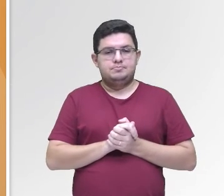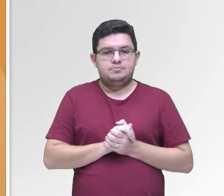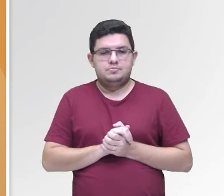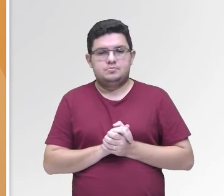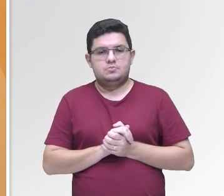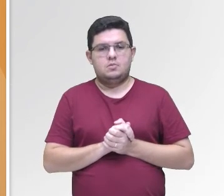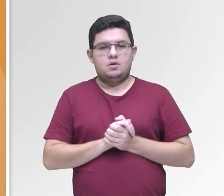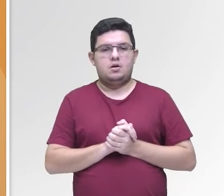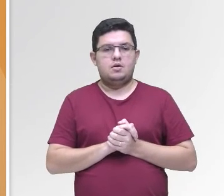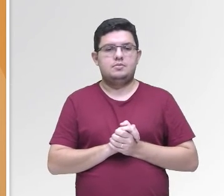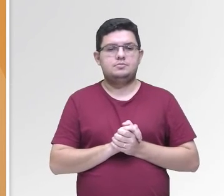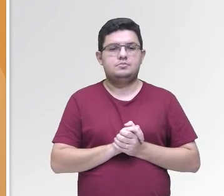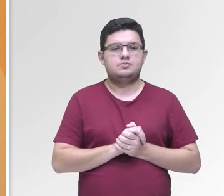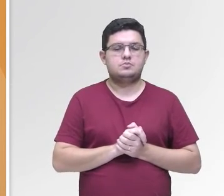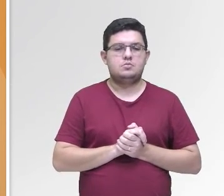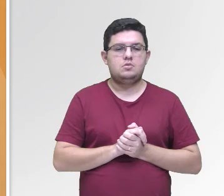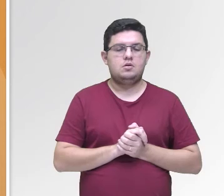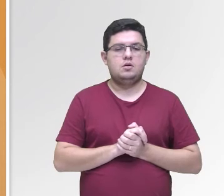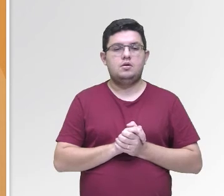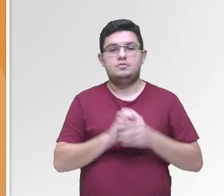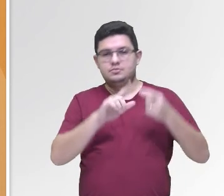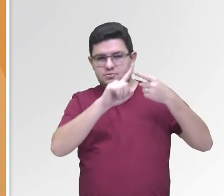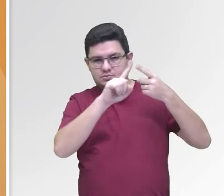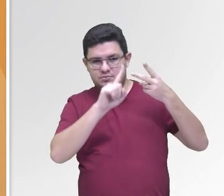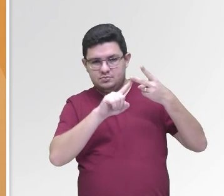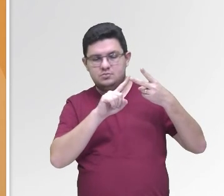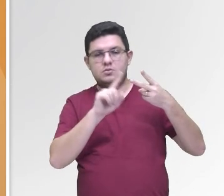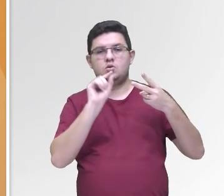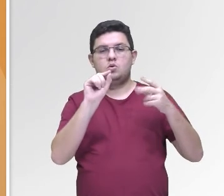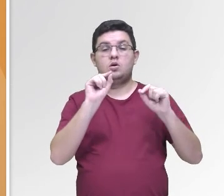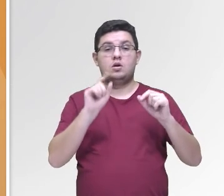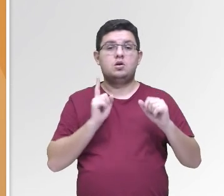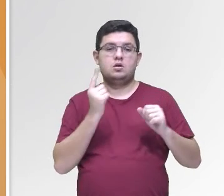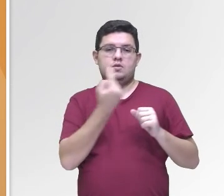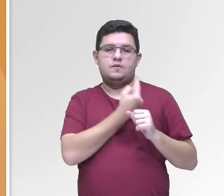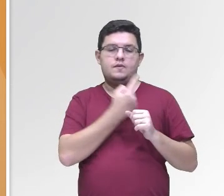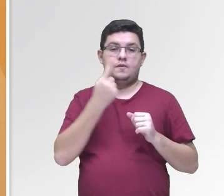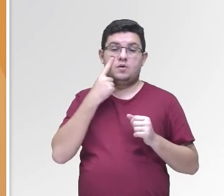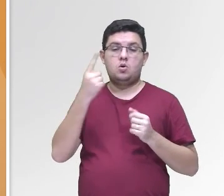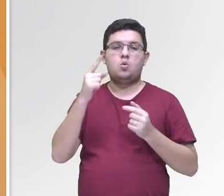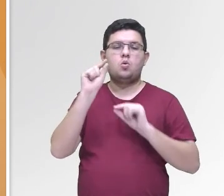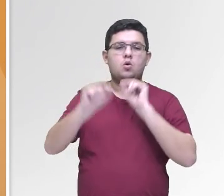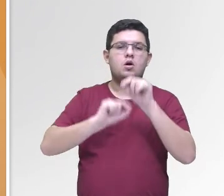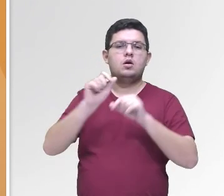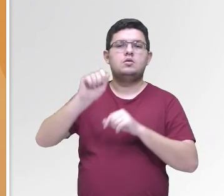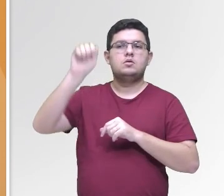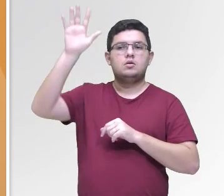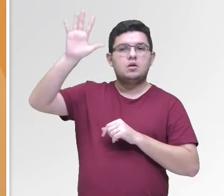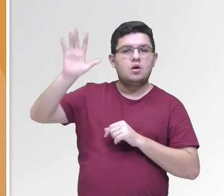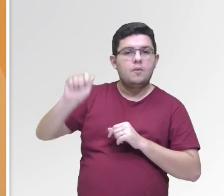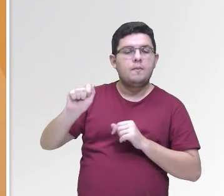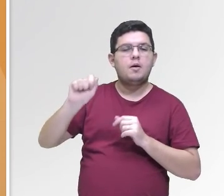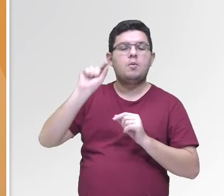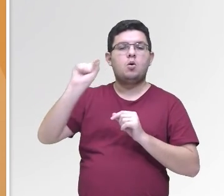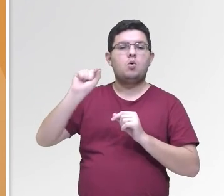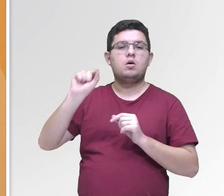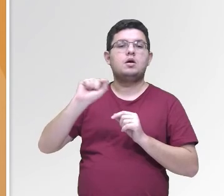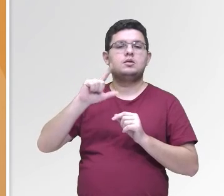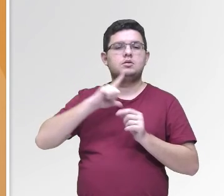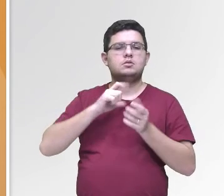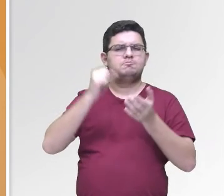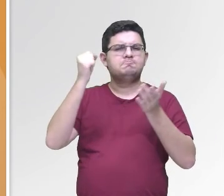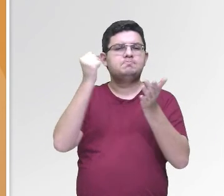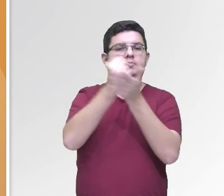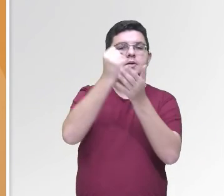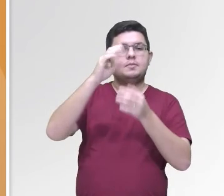gente, sobre as multinacionais e as transnacionais, nós vamos verificar agora um mapa que ele vai mostrar para a gente as marcas, né?